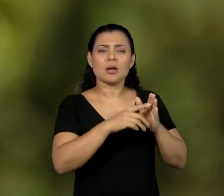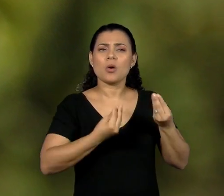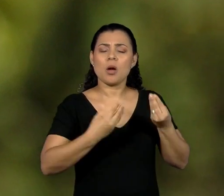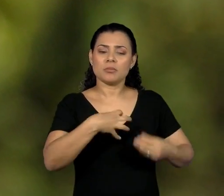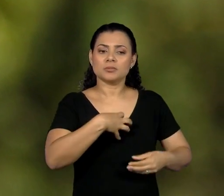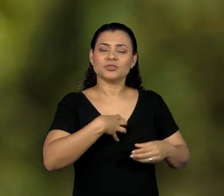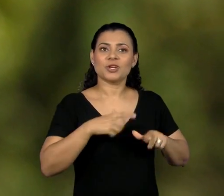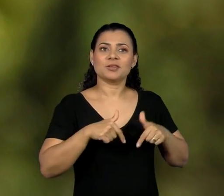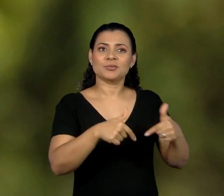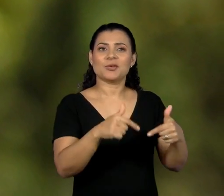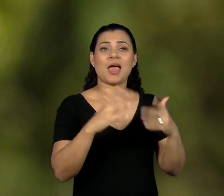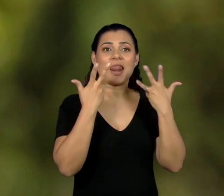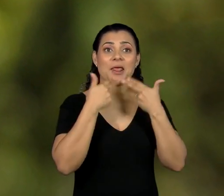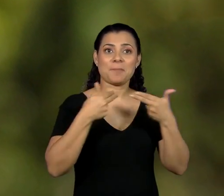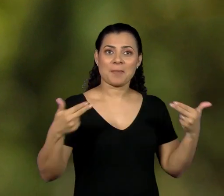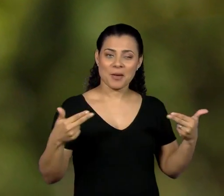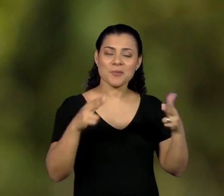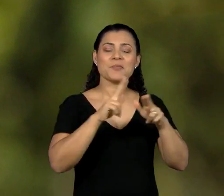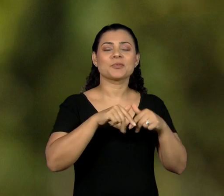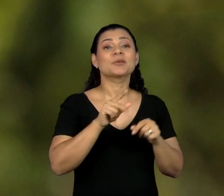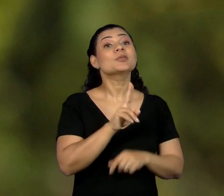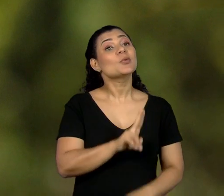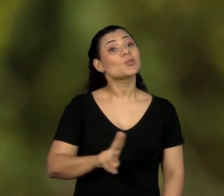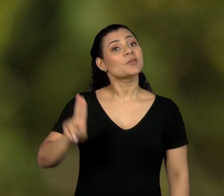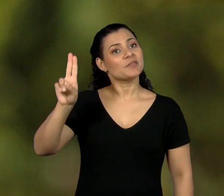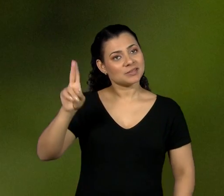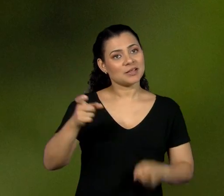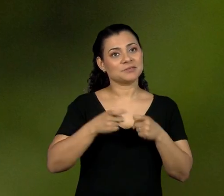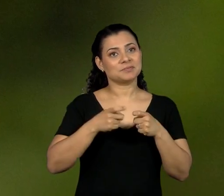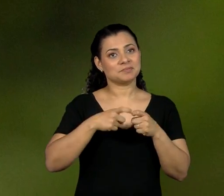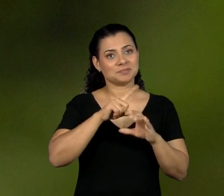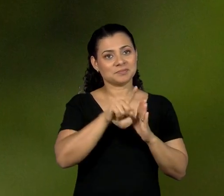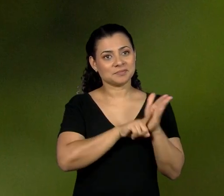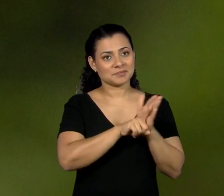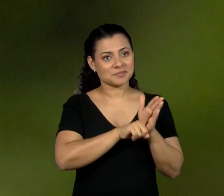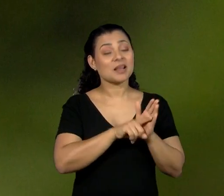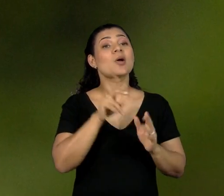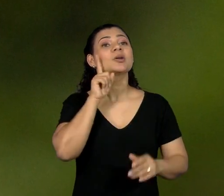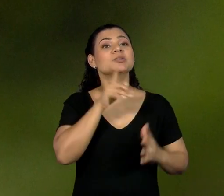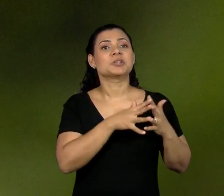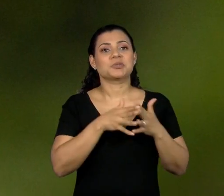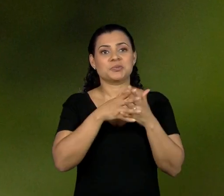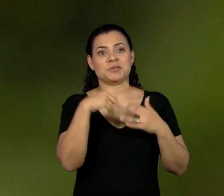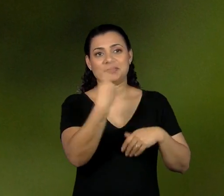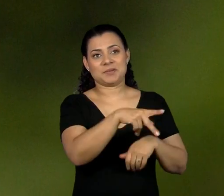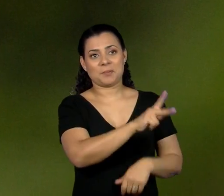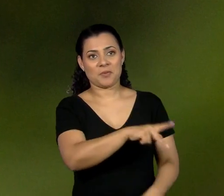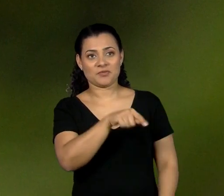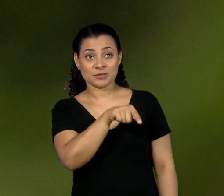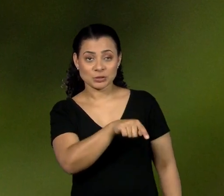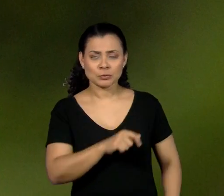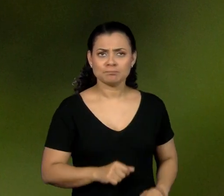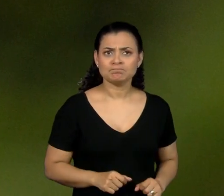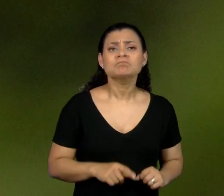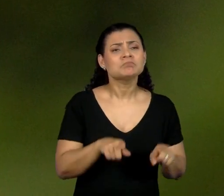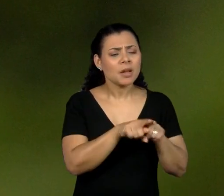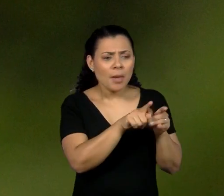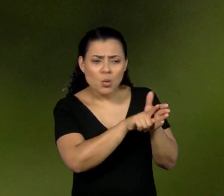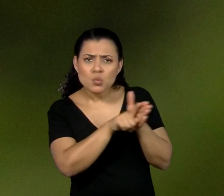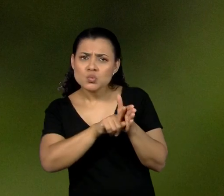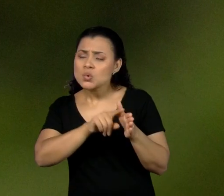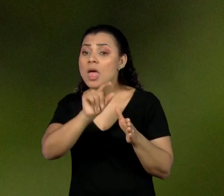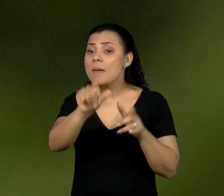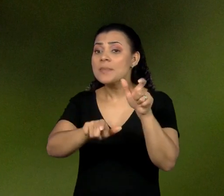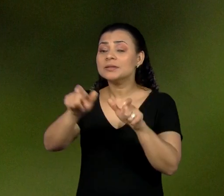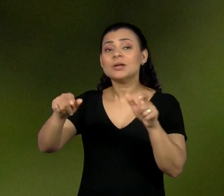comportamento animal, professor da Universidade de Ciências Médicas em Portland, nos Estados Unidos. Também integram a equipe